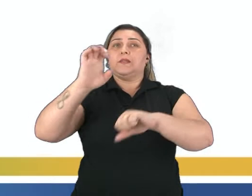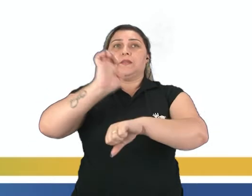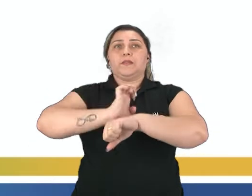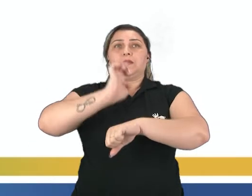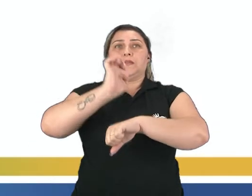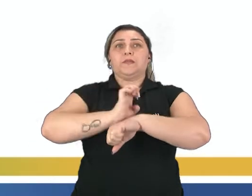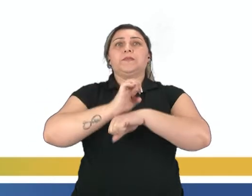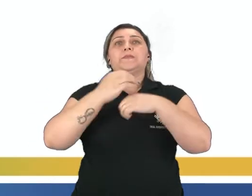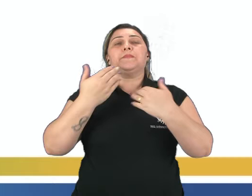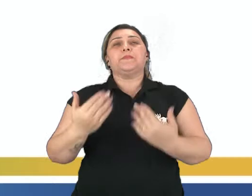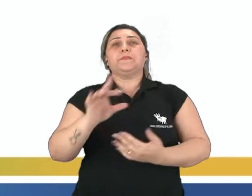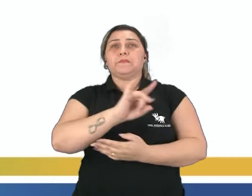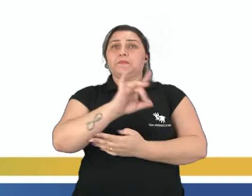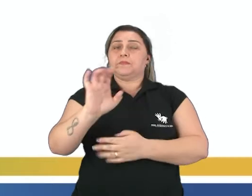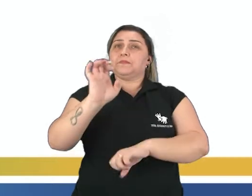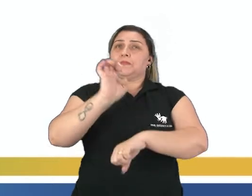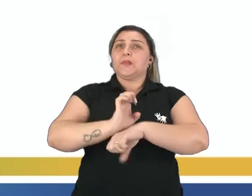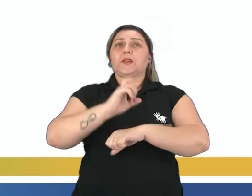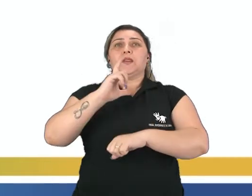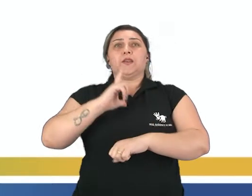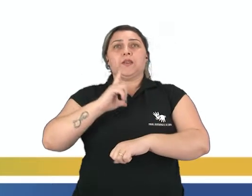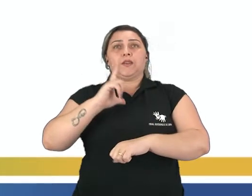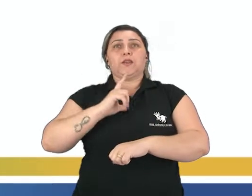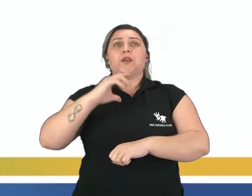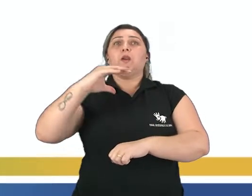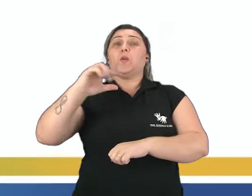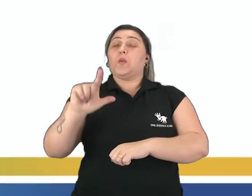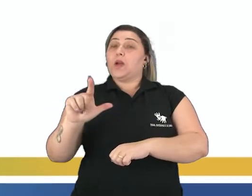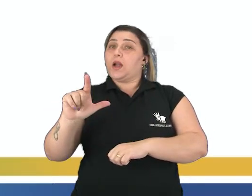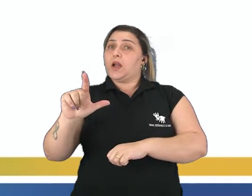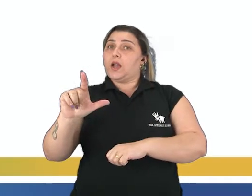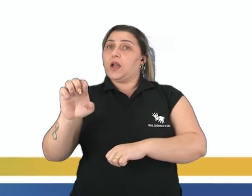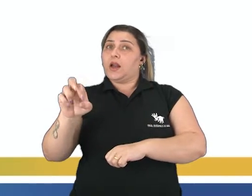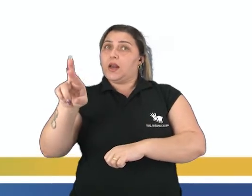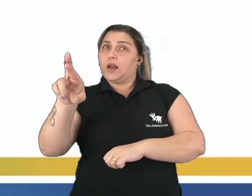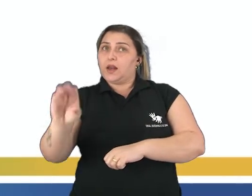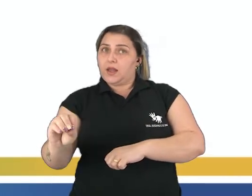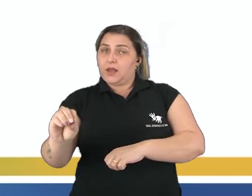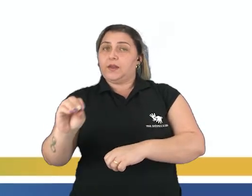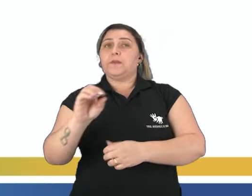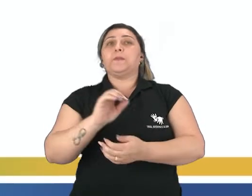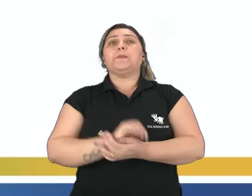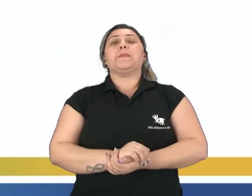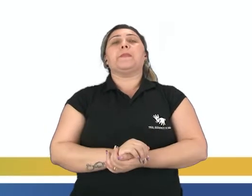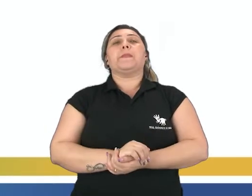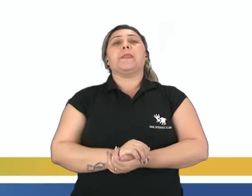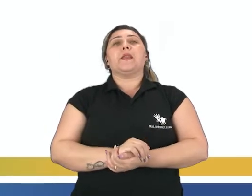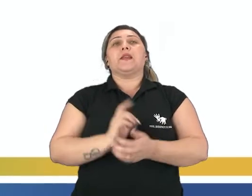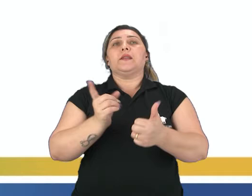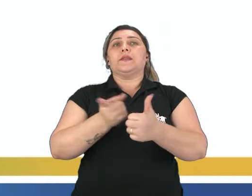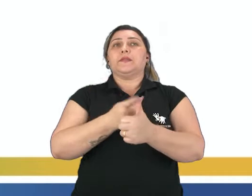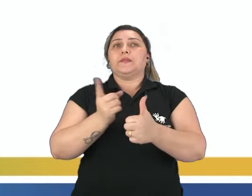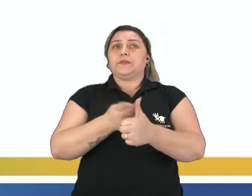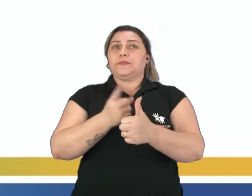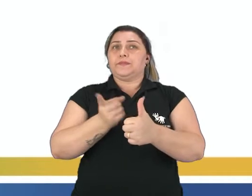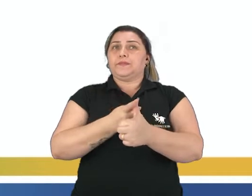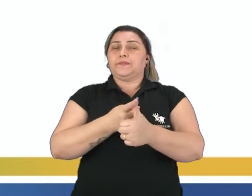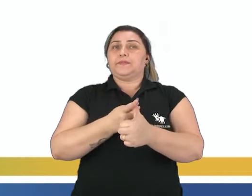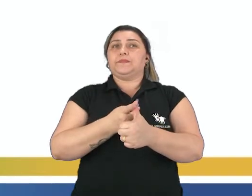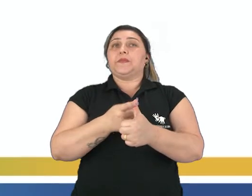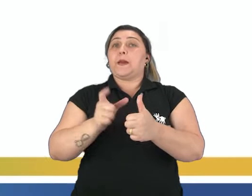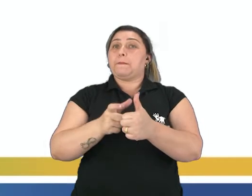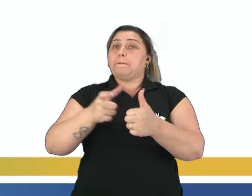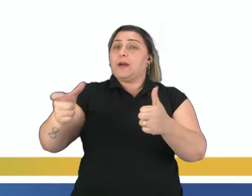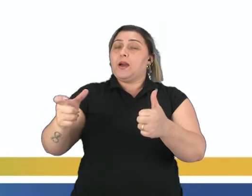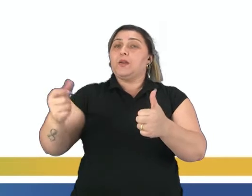De forma que cada estado tinha uma hierarquia maior em relação ao outro. Então, o primeiro estado tinha uma hierarquia